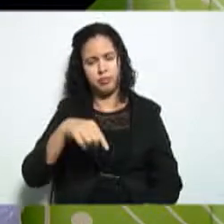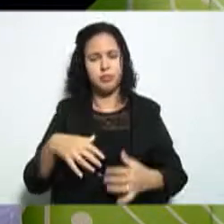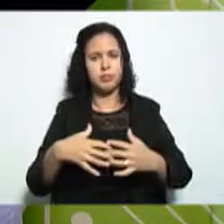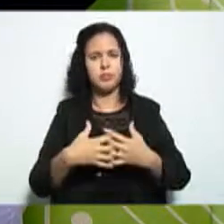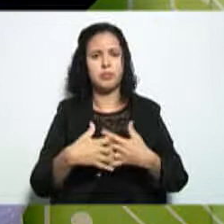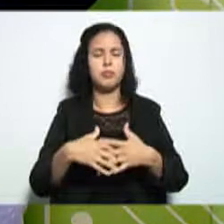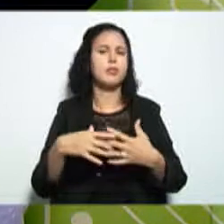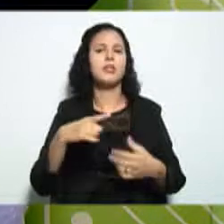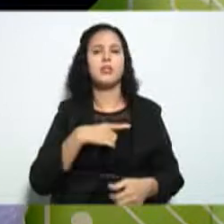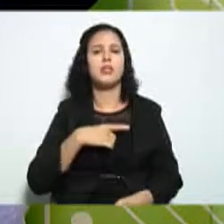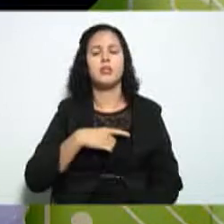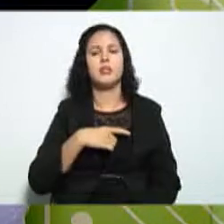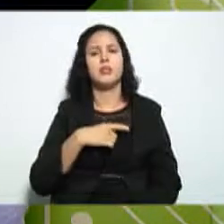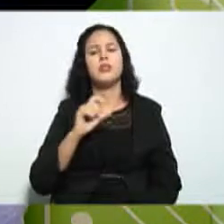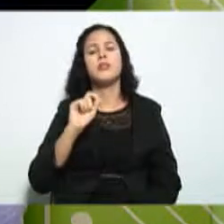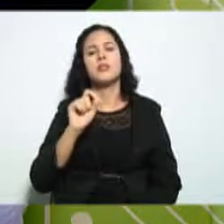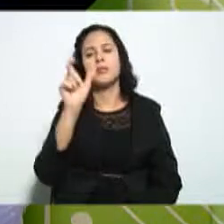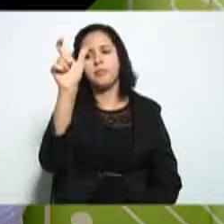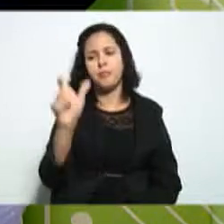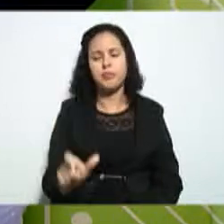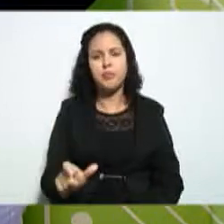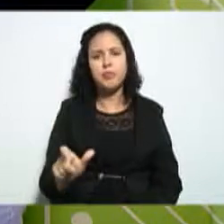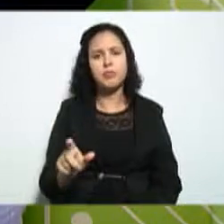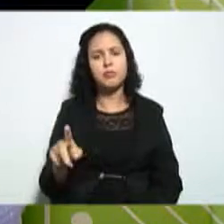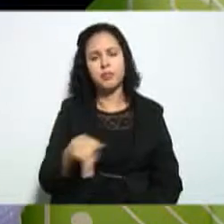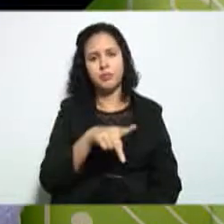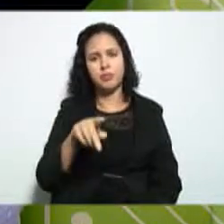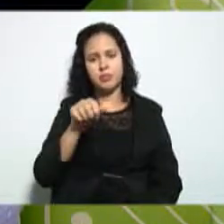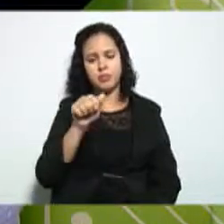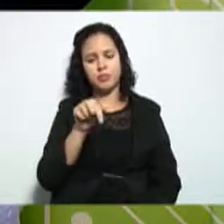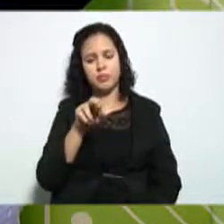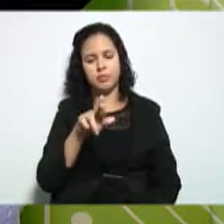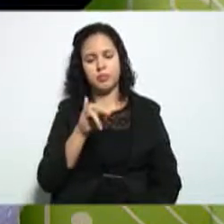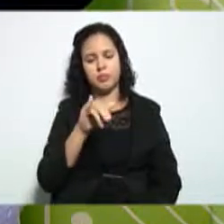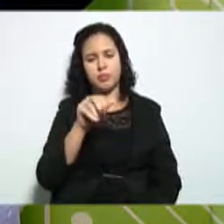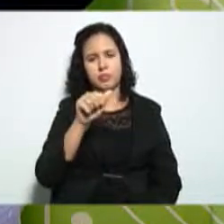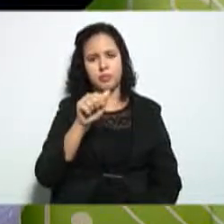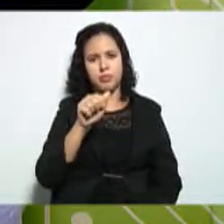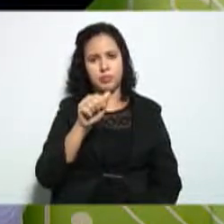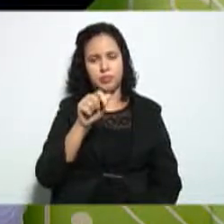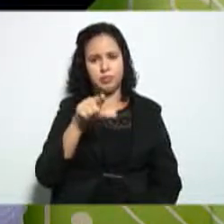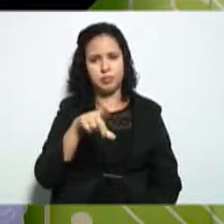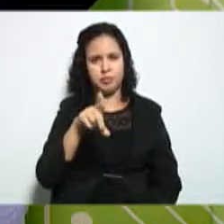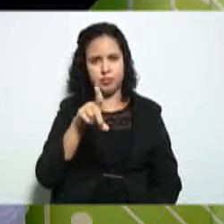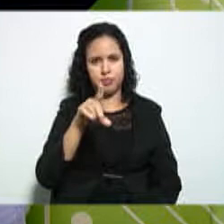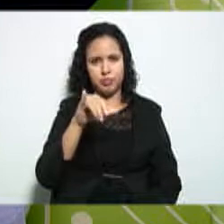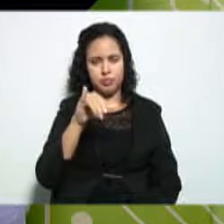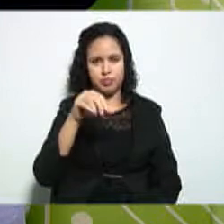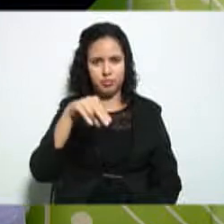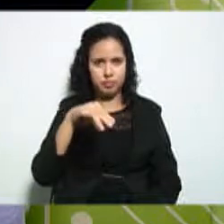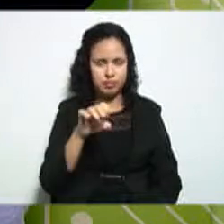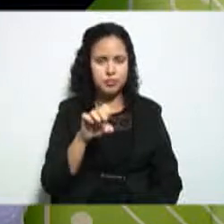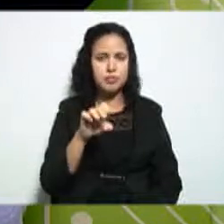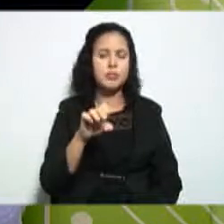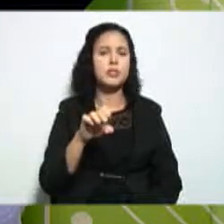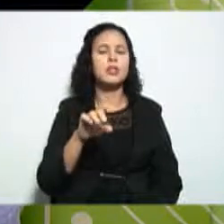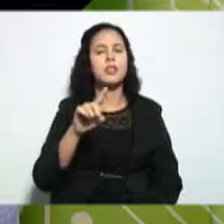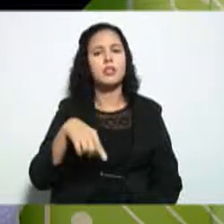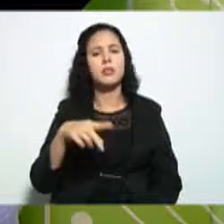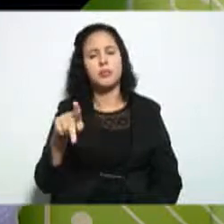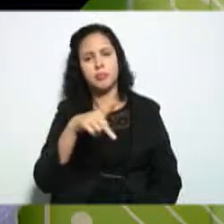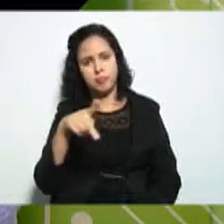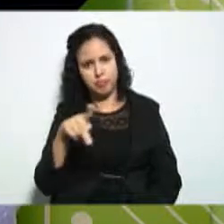candidata a professora Ariadne Félix, que inclusive deu a disciplina recentemente para vocês de orientação para pesquisa e prática